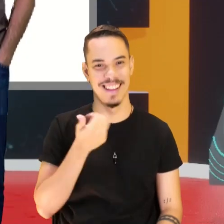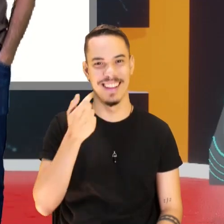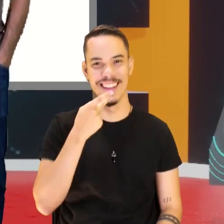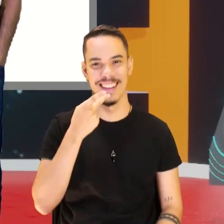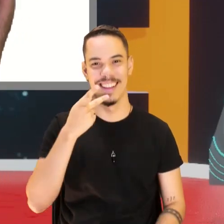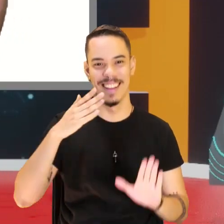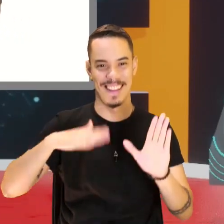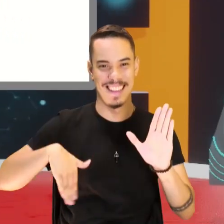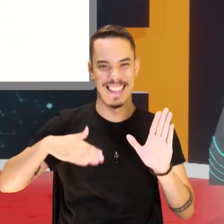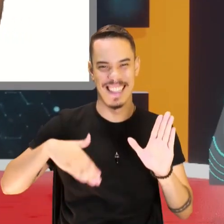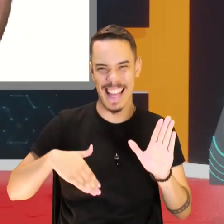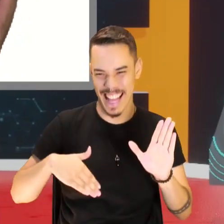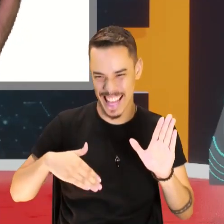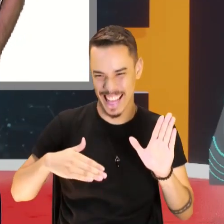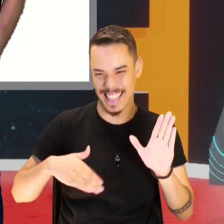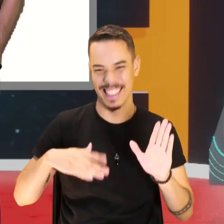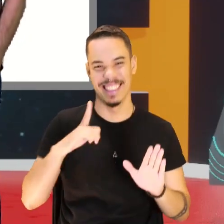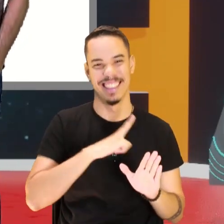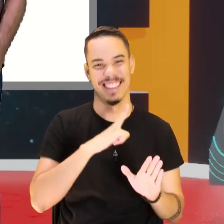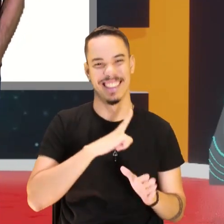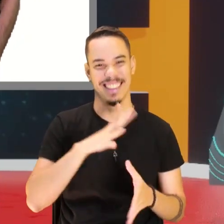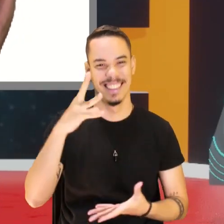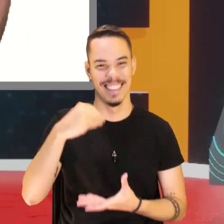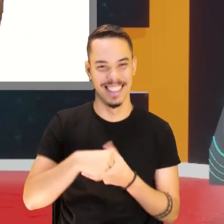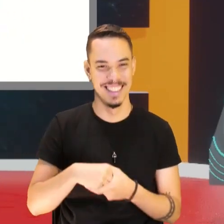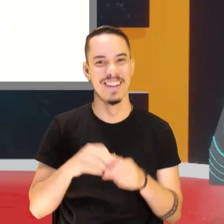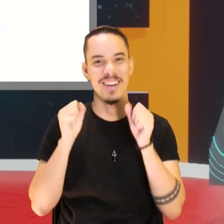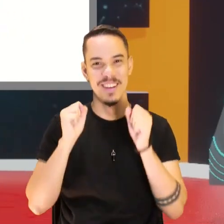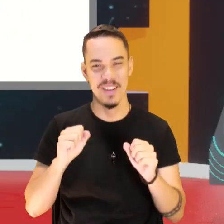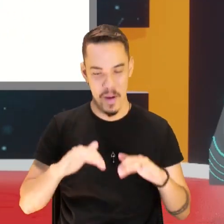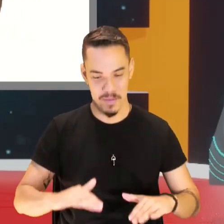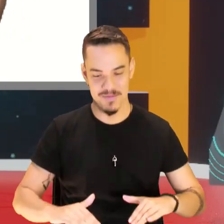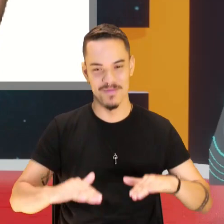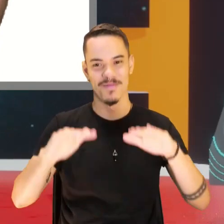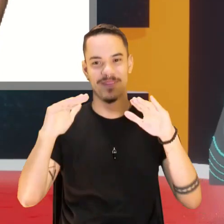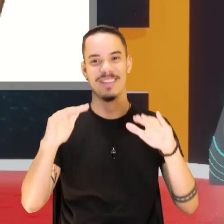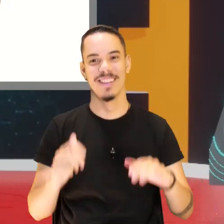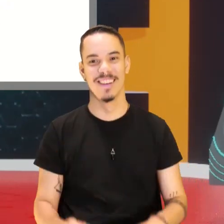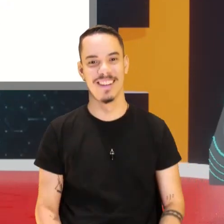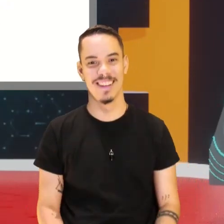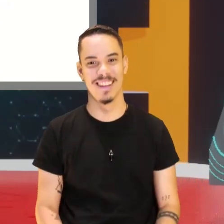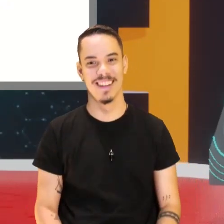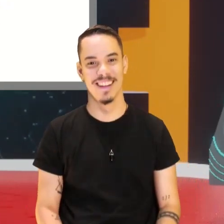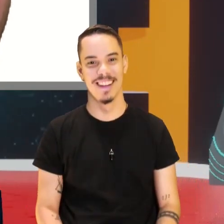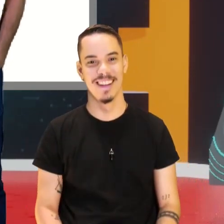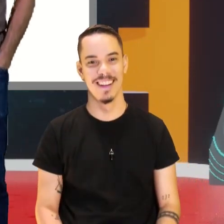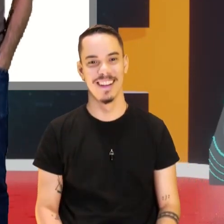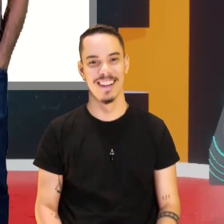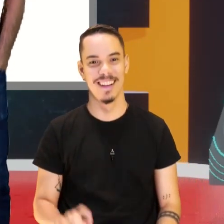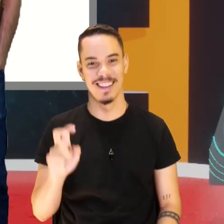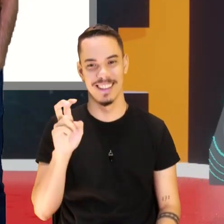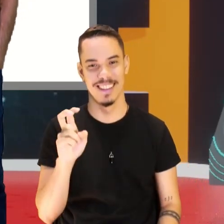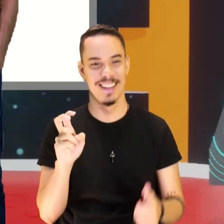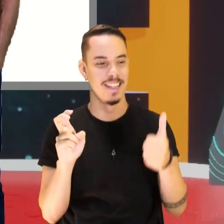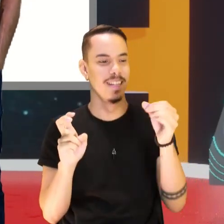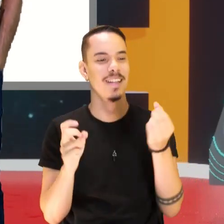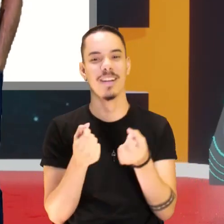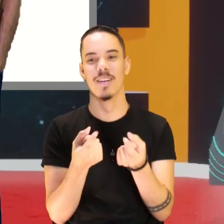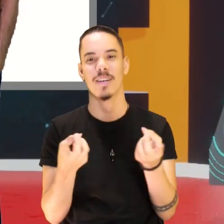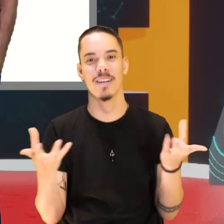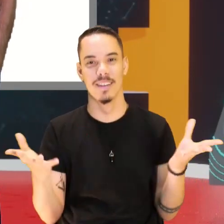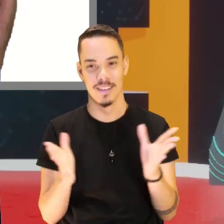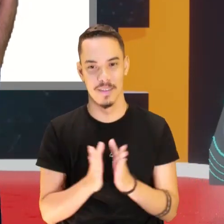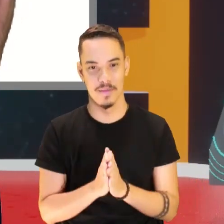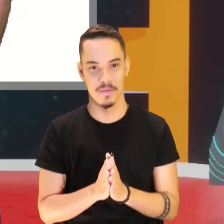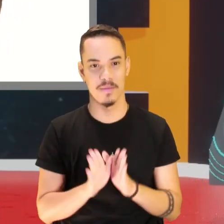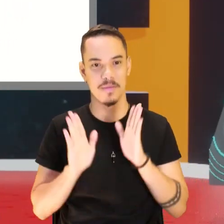mas na piscina né na piscina pode encher um monte de torneiras vamos